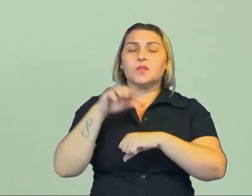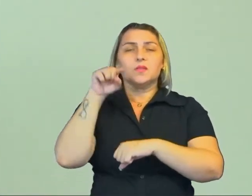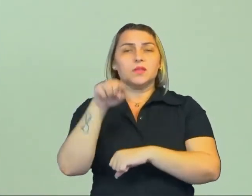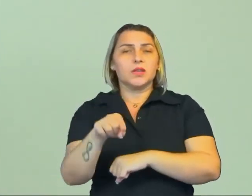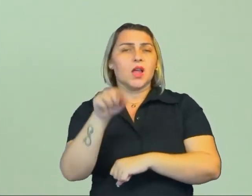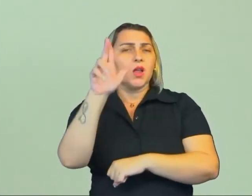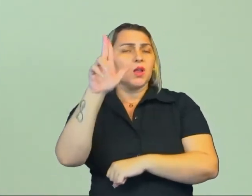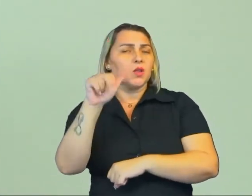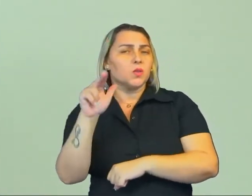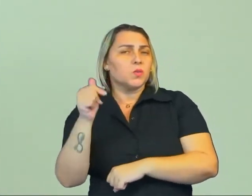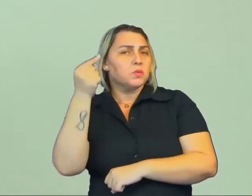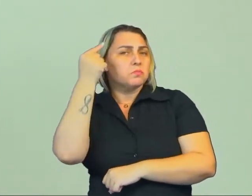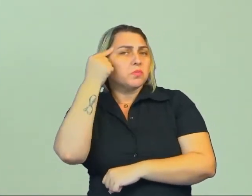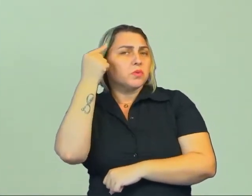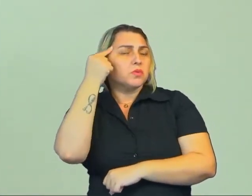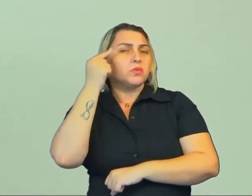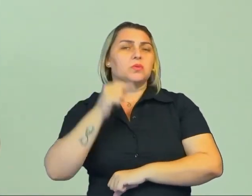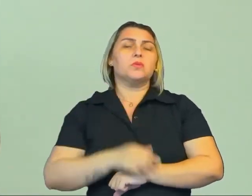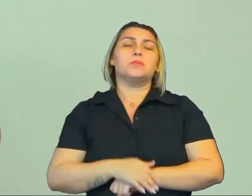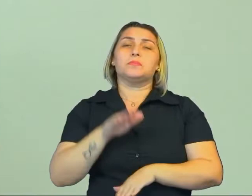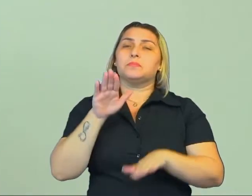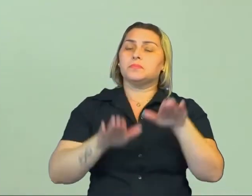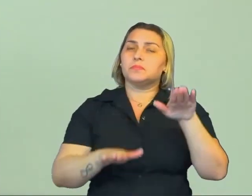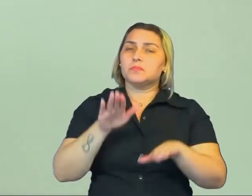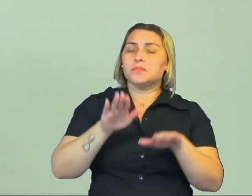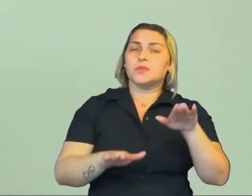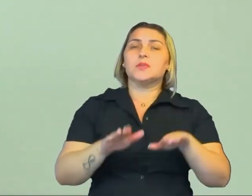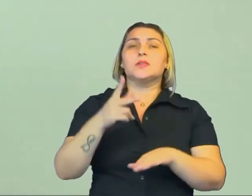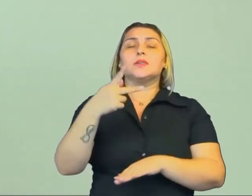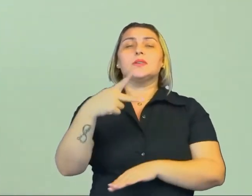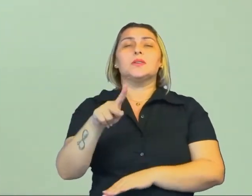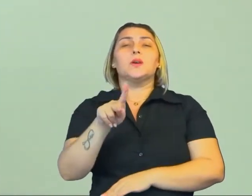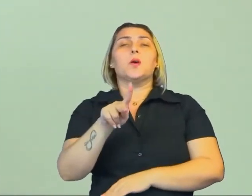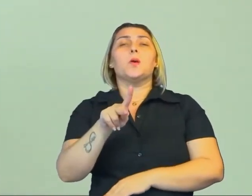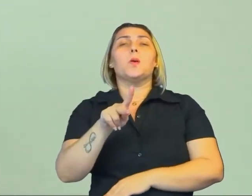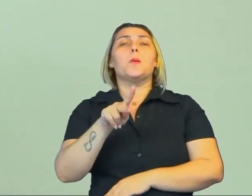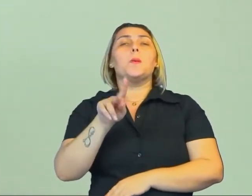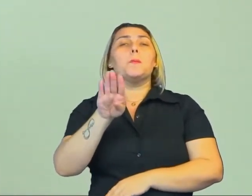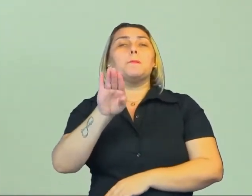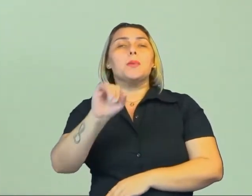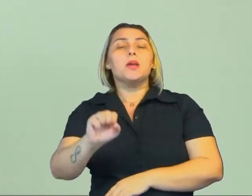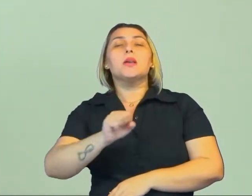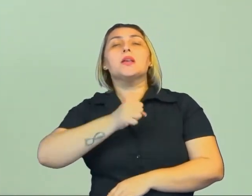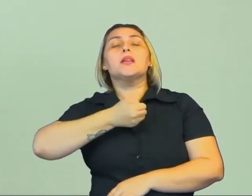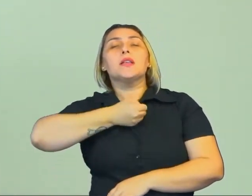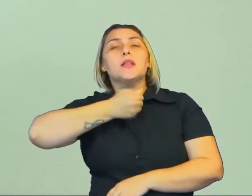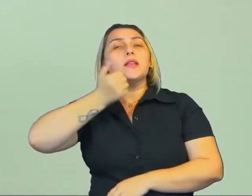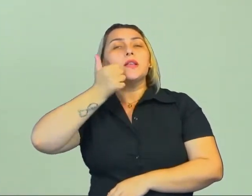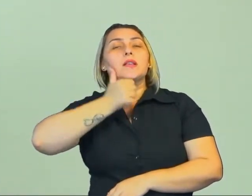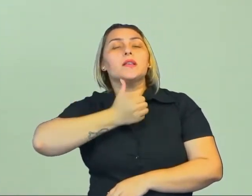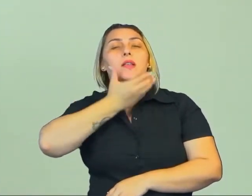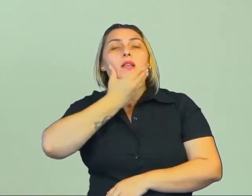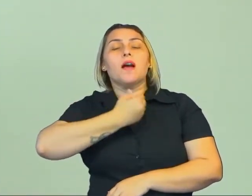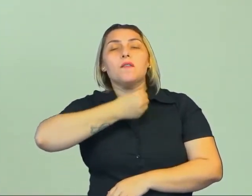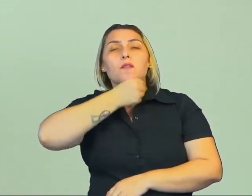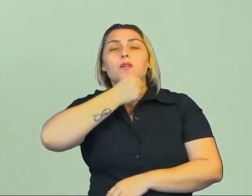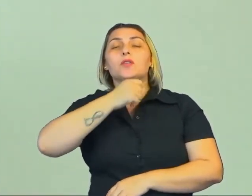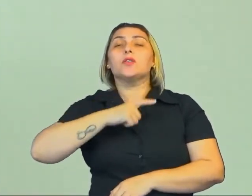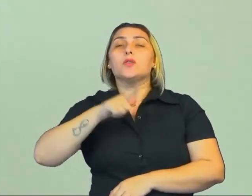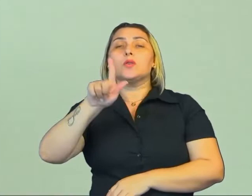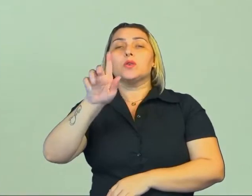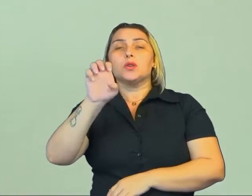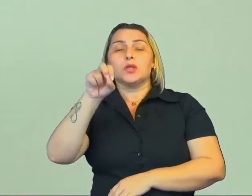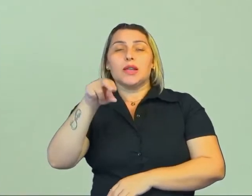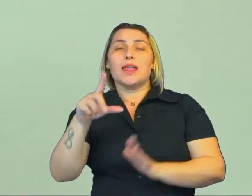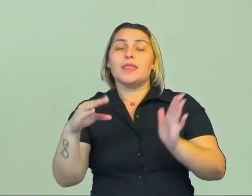você nunca nem imaginou. Às vezes, o seu bisavô tinha essa doença e através dos genes, até